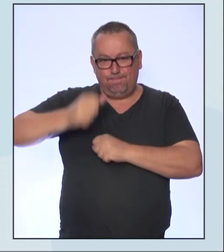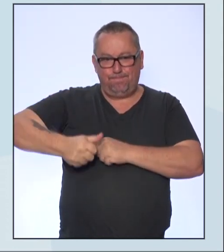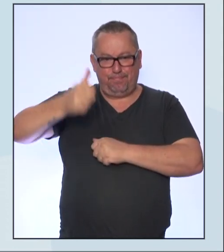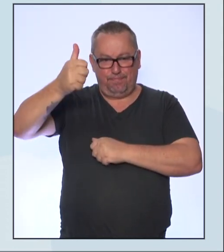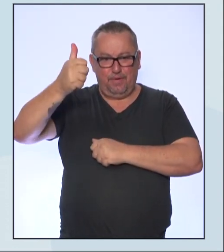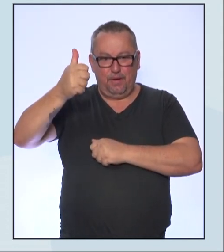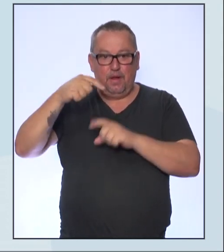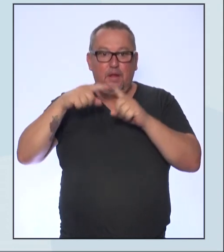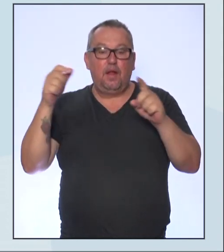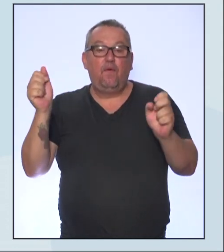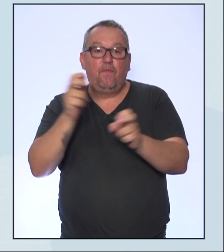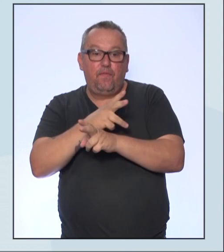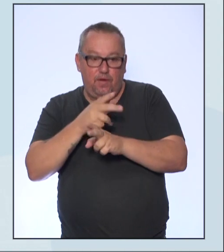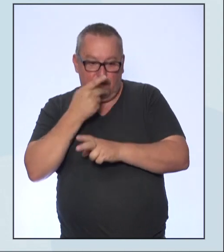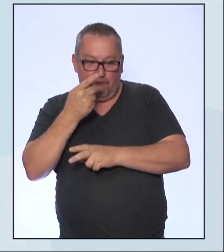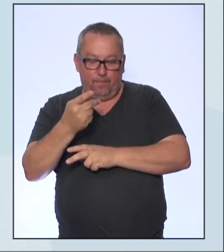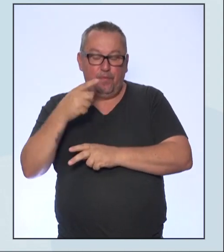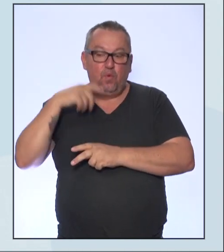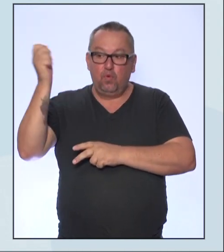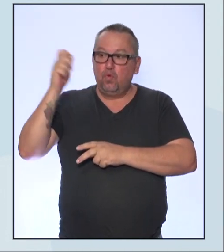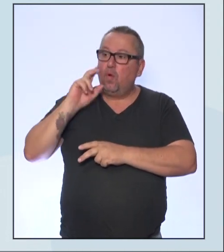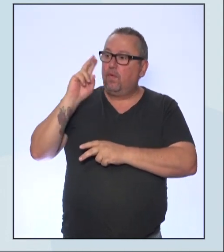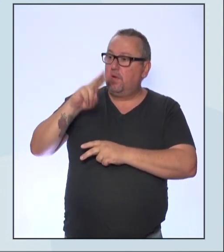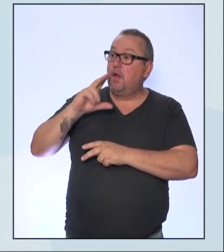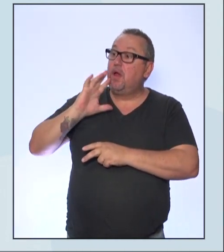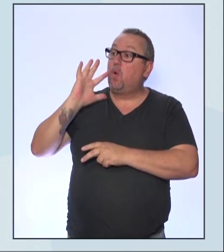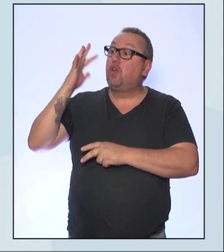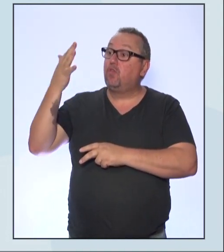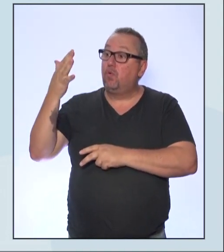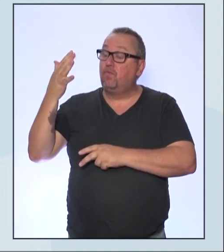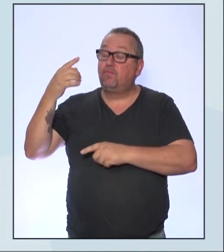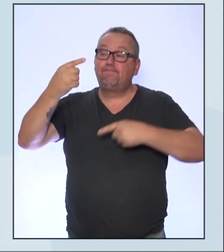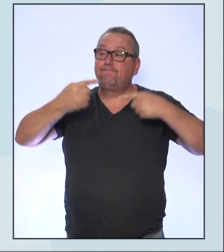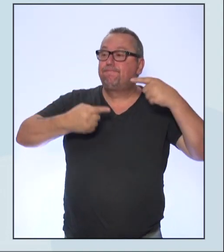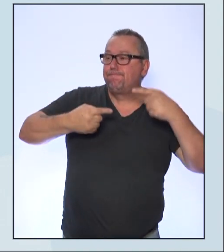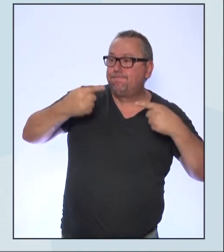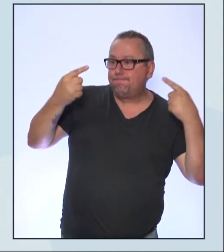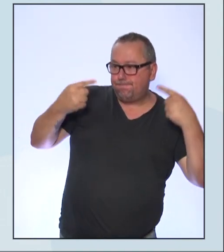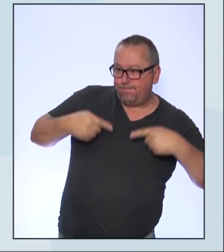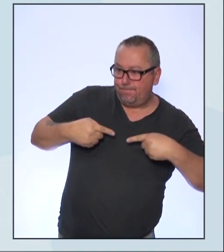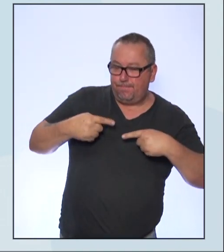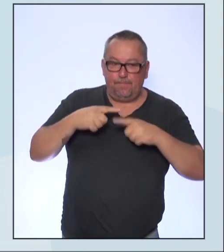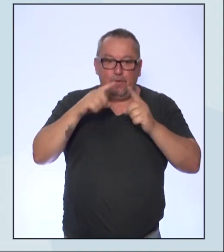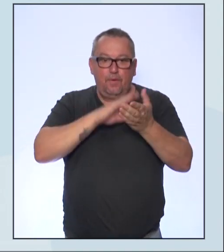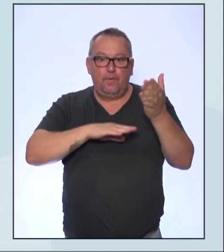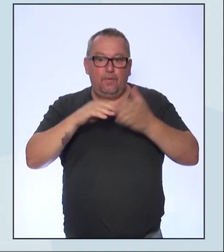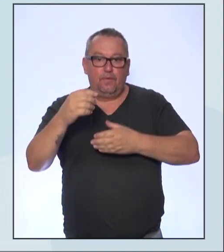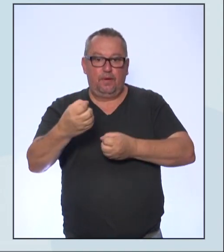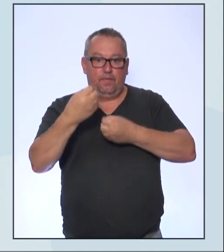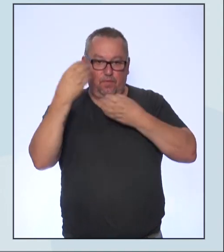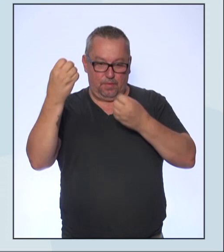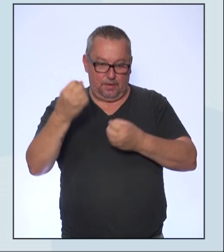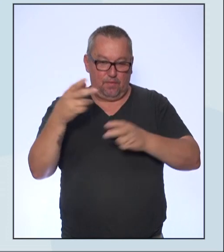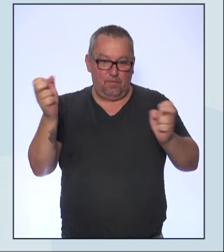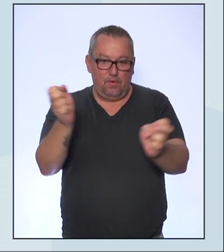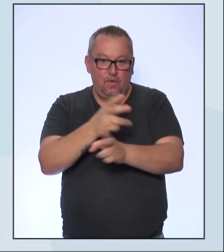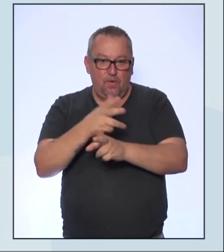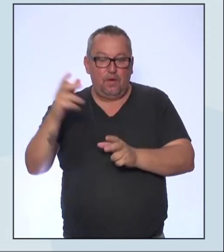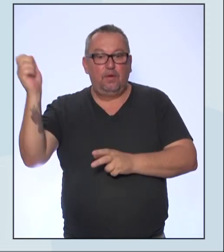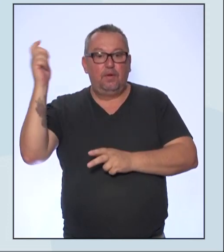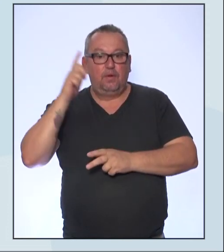sol disse ao vento: "Eu vejo uma maneira de decidir a nossa disputa." As informações sobre o vento e o sol revelam